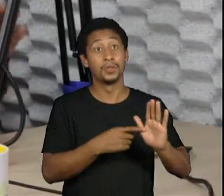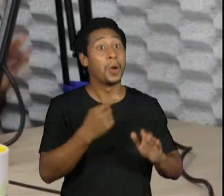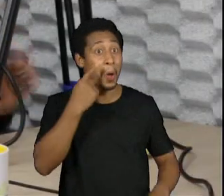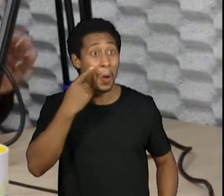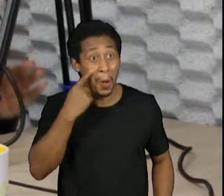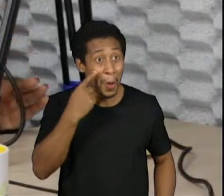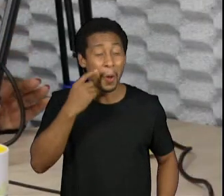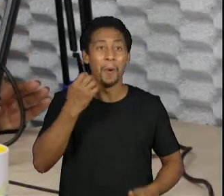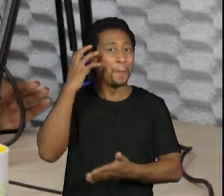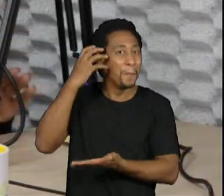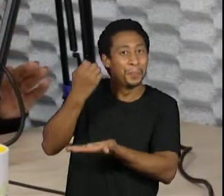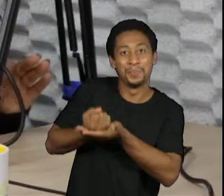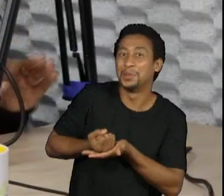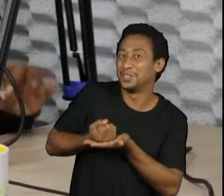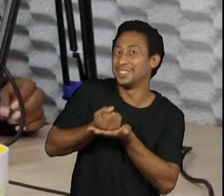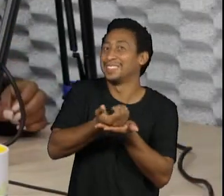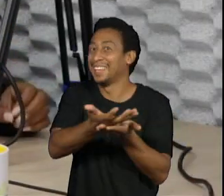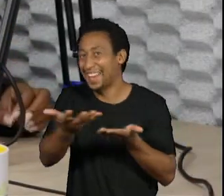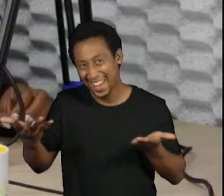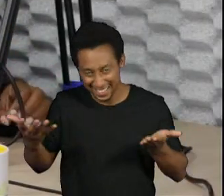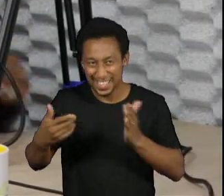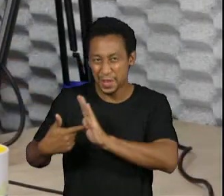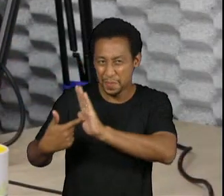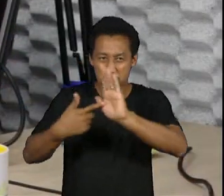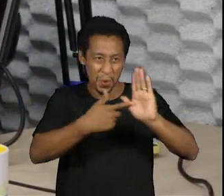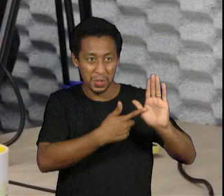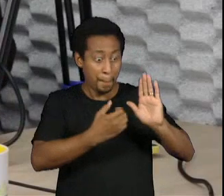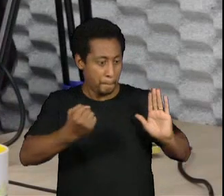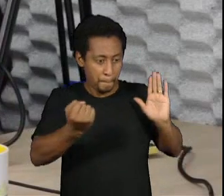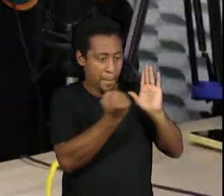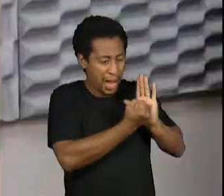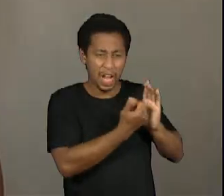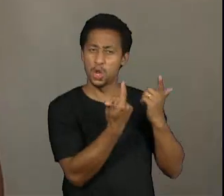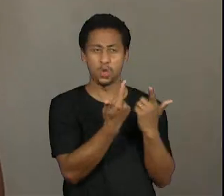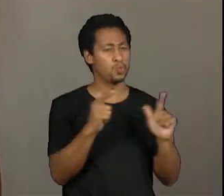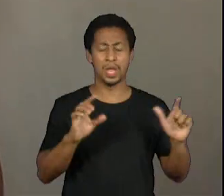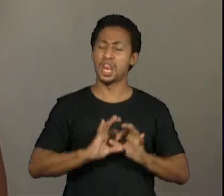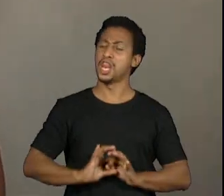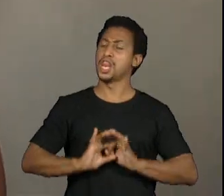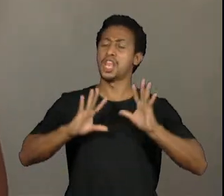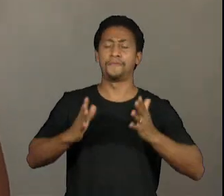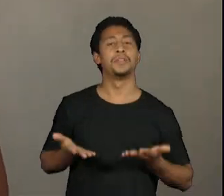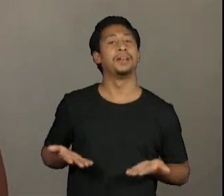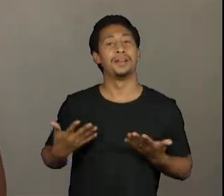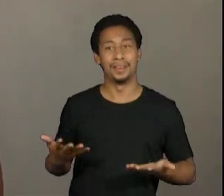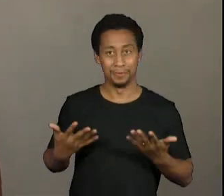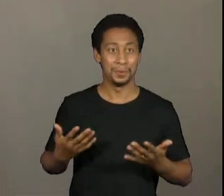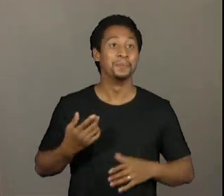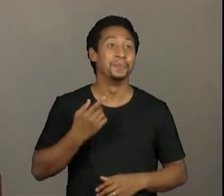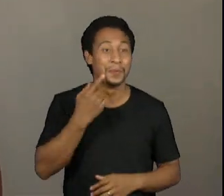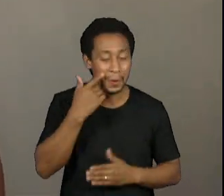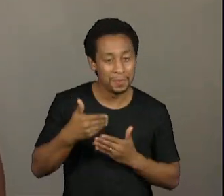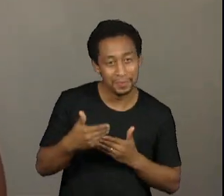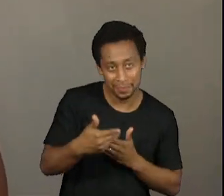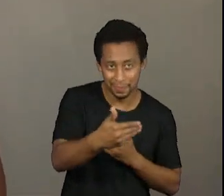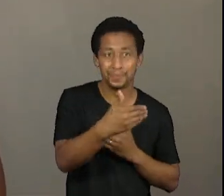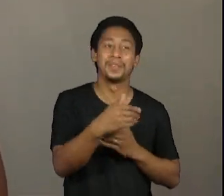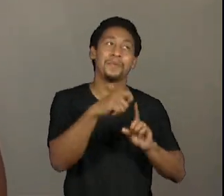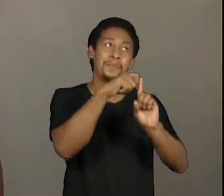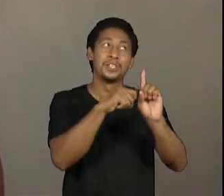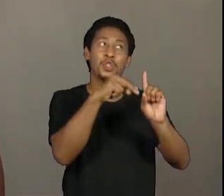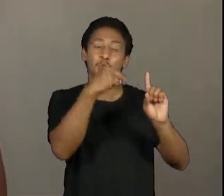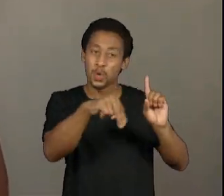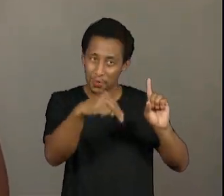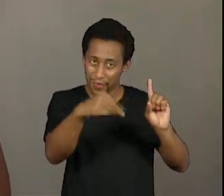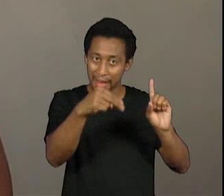o podcast sem rótulos. Livre, leve, solto. No ano de 2021, em novembro, bem emblemático, eu decidi criar